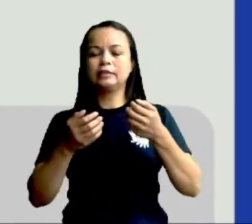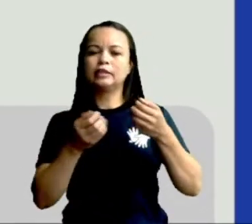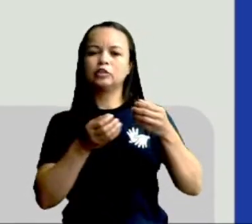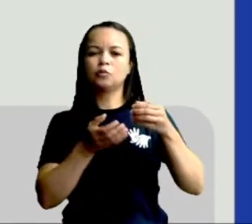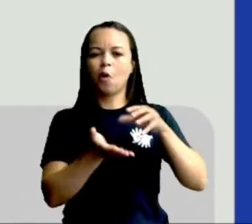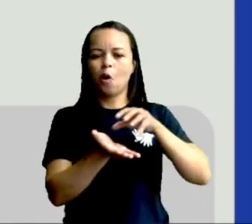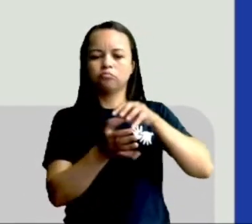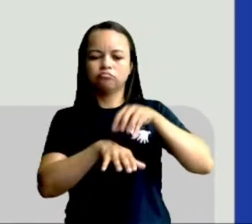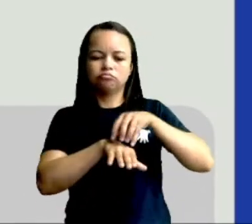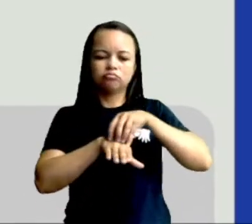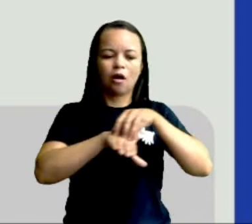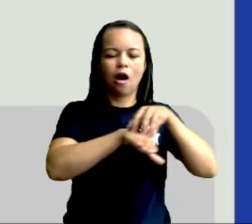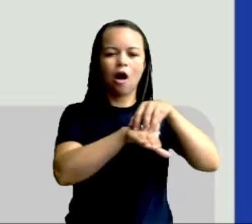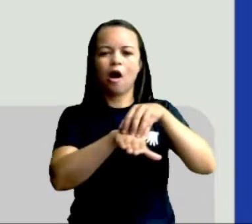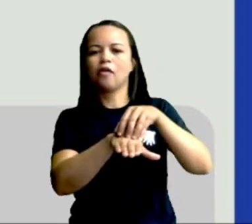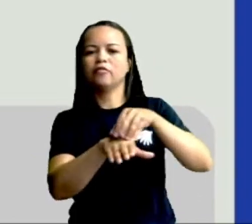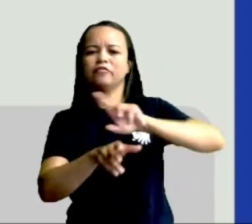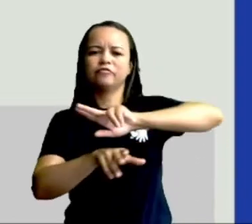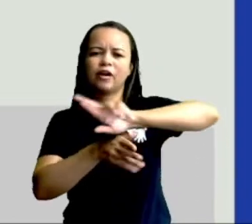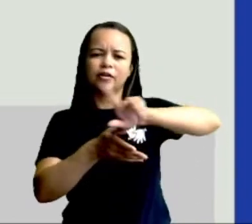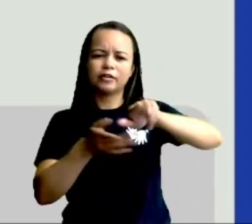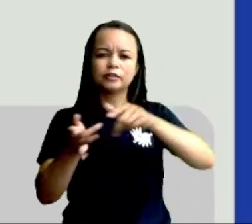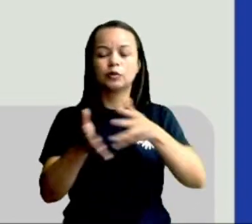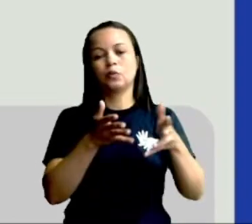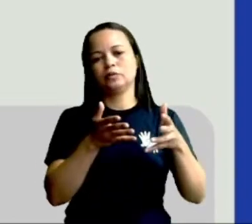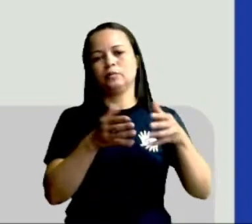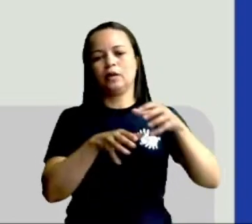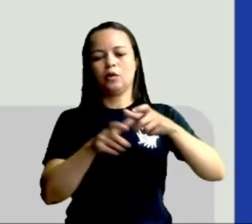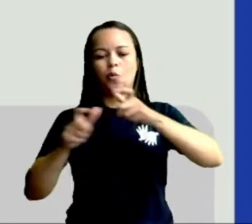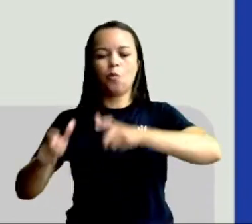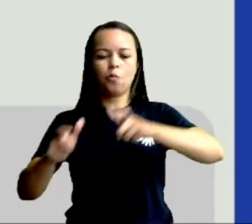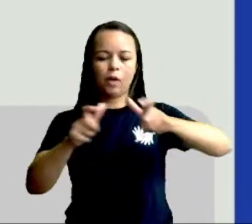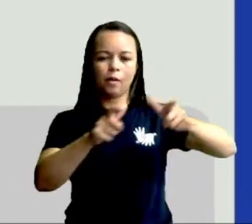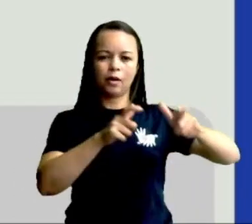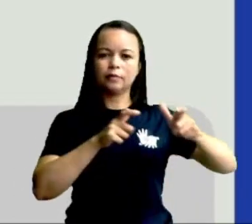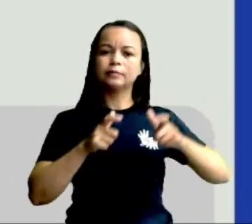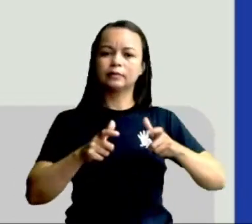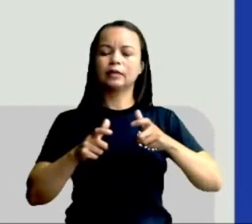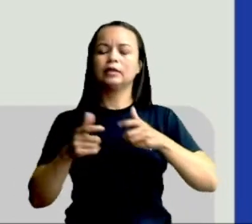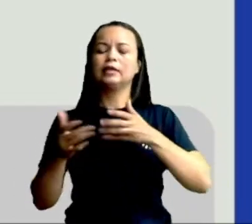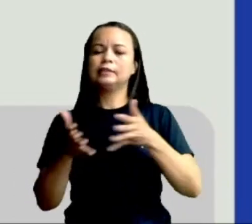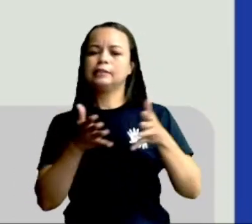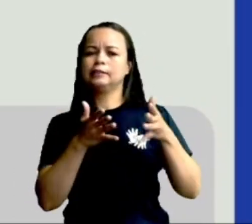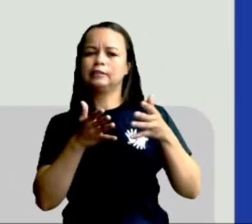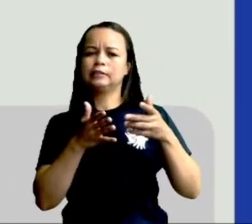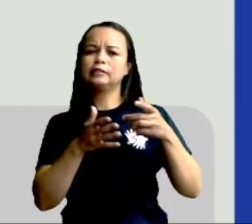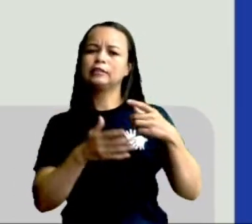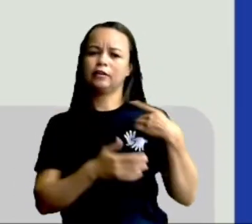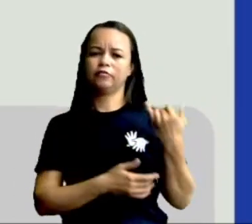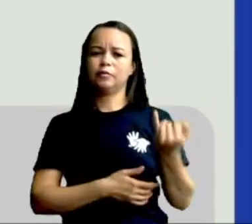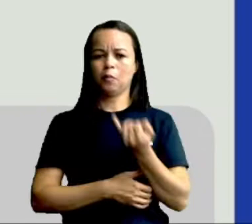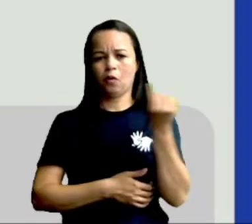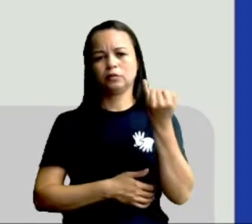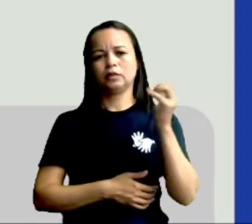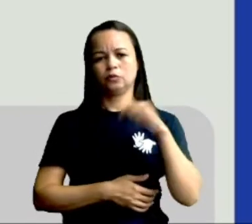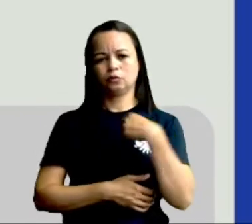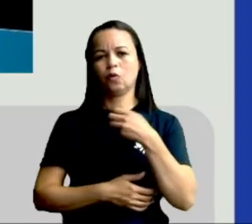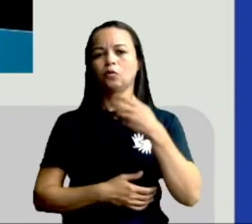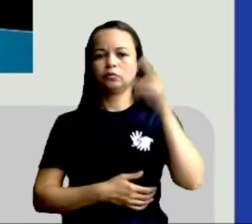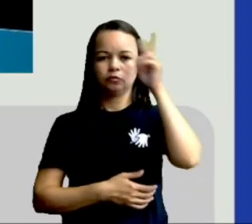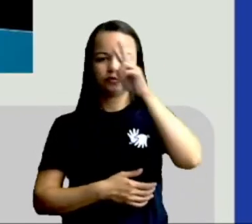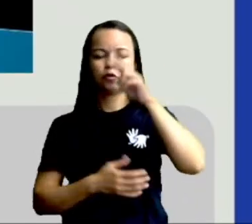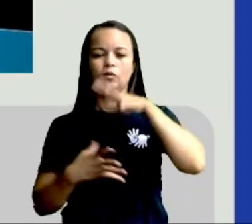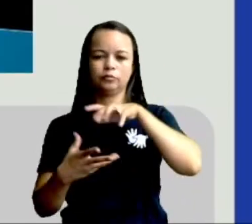transportavam mercadorias, que levava de um lugar para o outro e que teve bastante importância na história do nosso mundo. Vamos